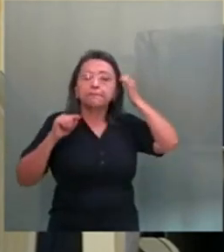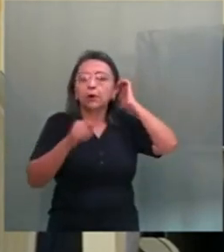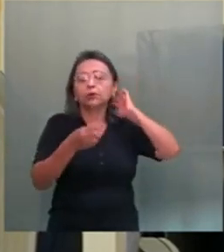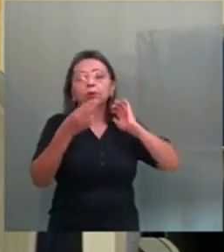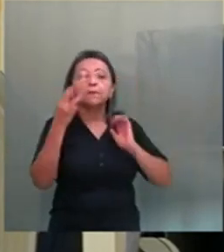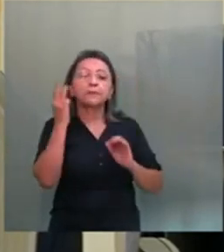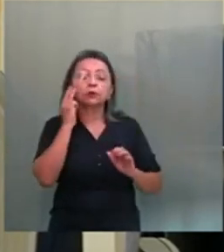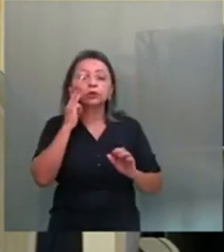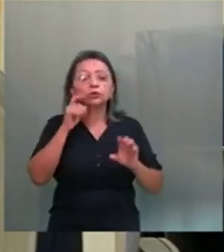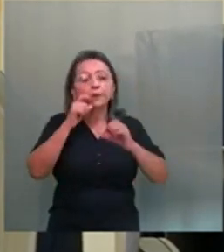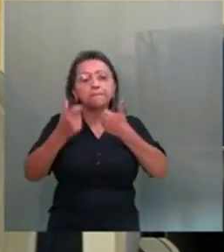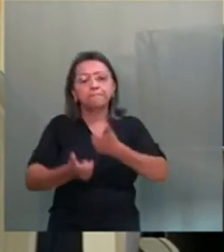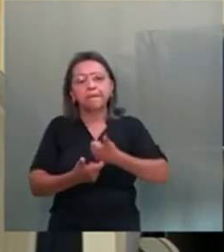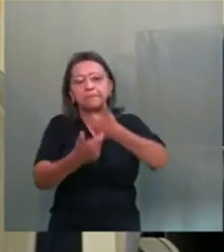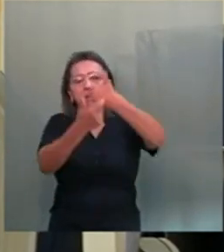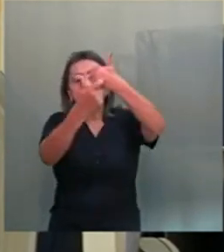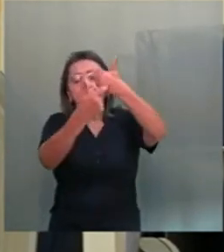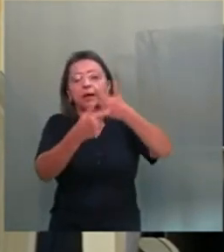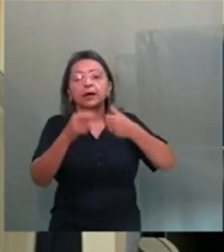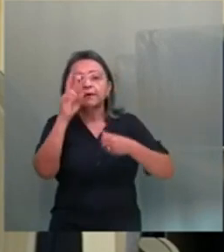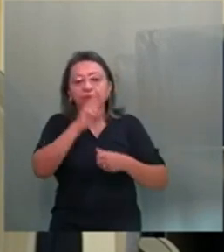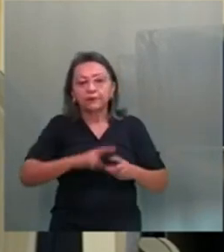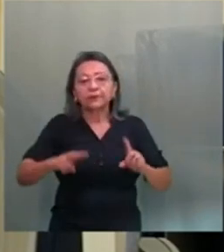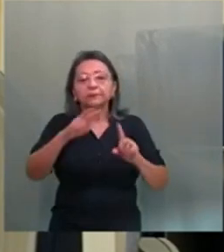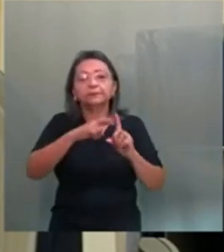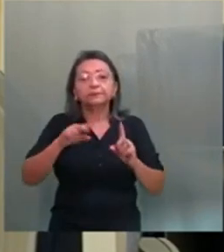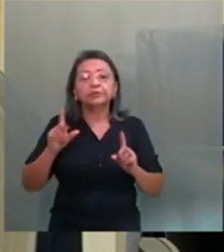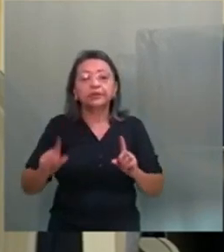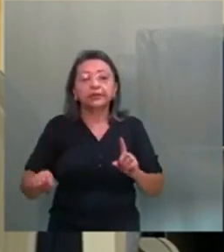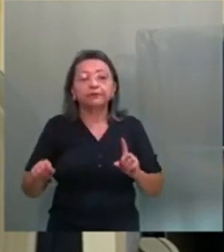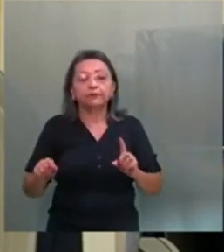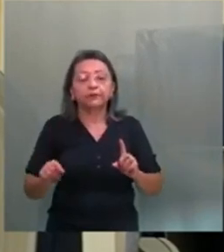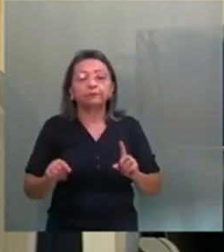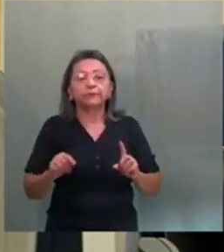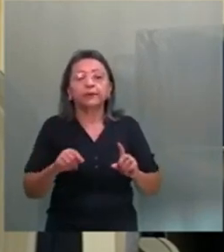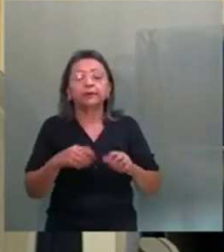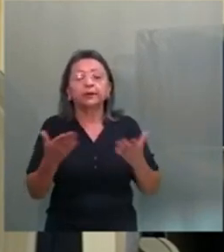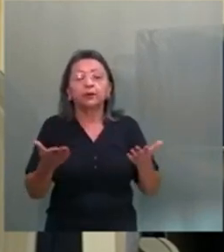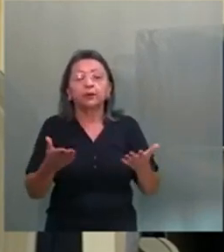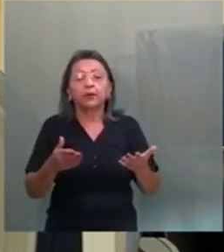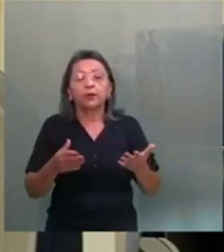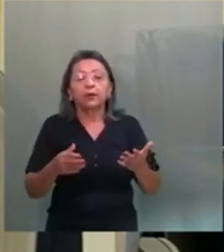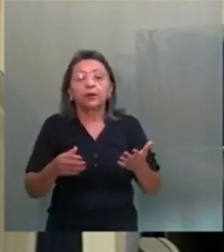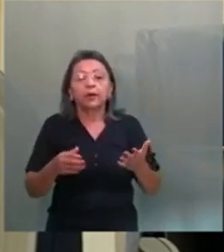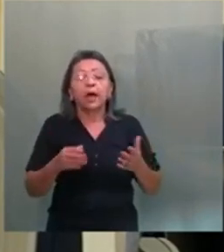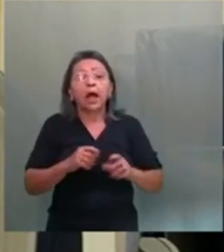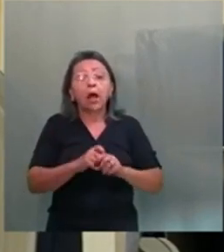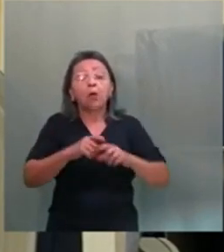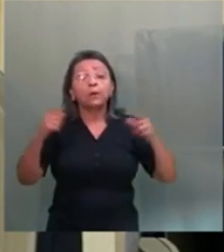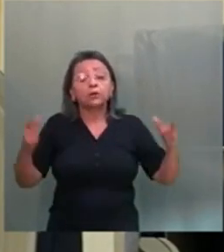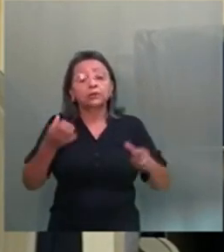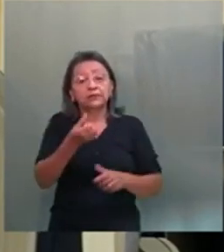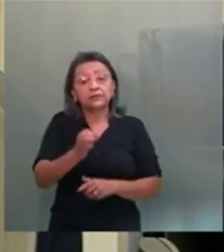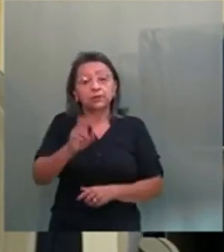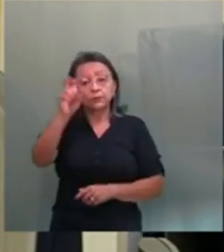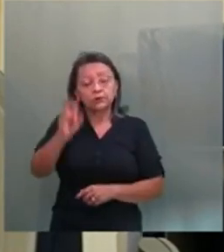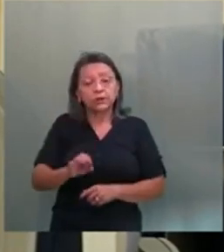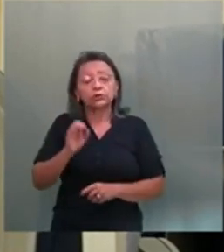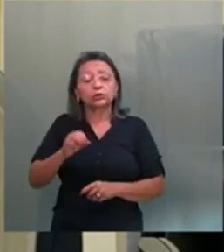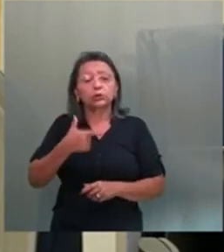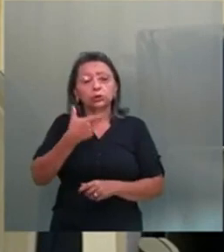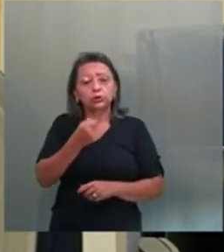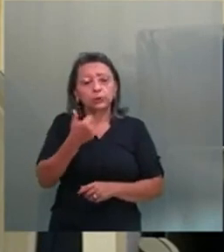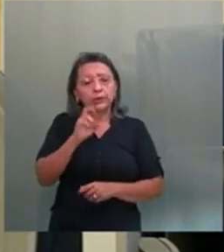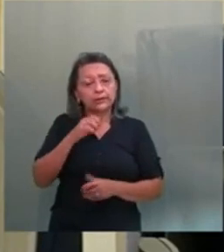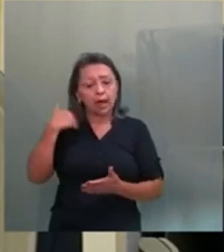de visualizações. O número de fotos à disposição da imprensa e da população em geral aumentou 65% de